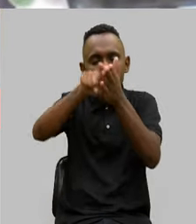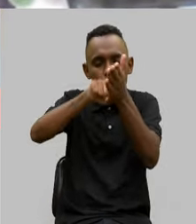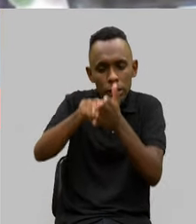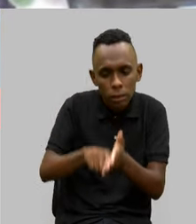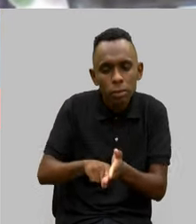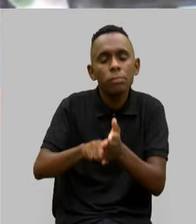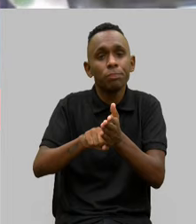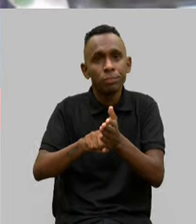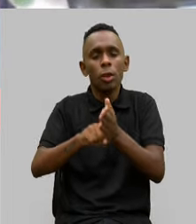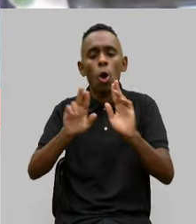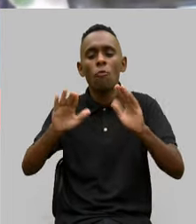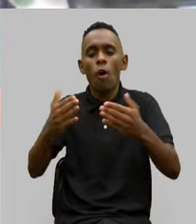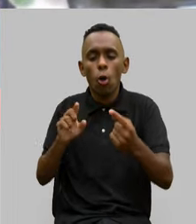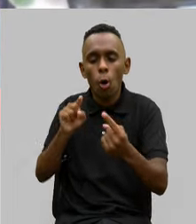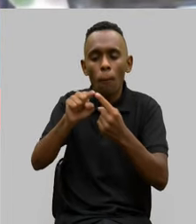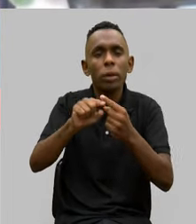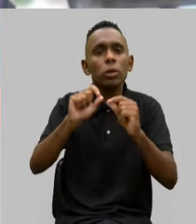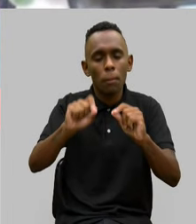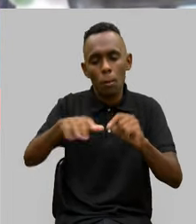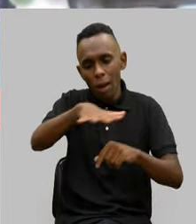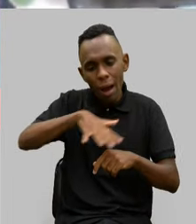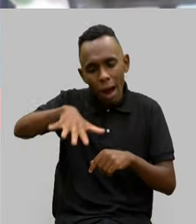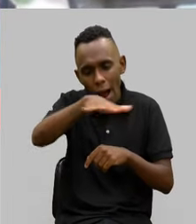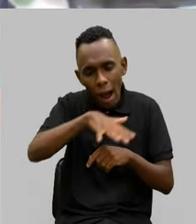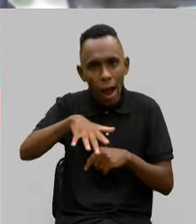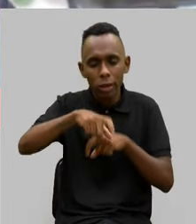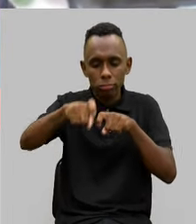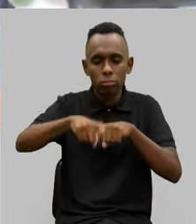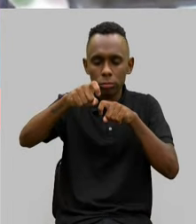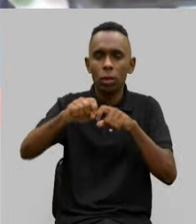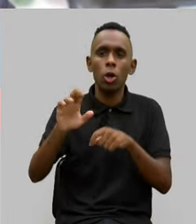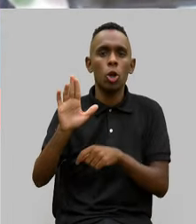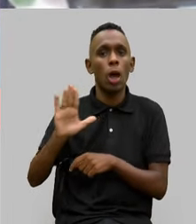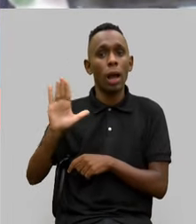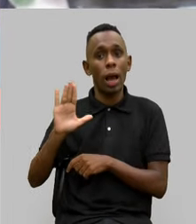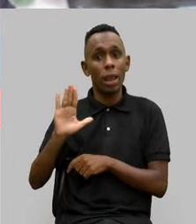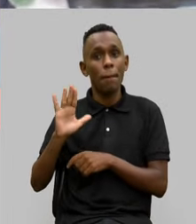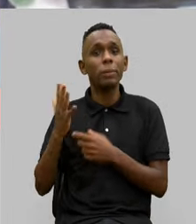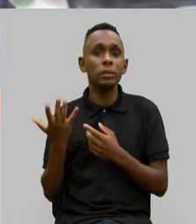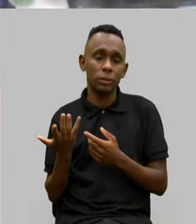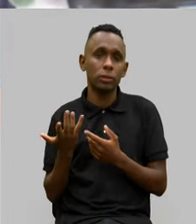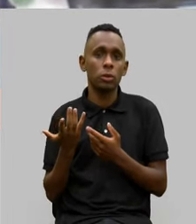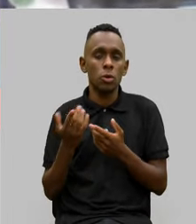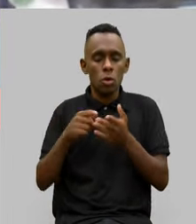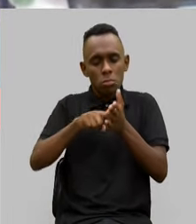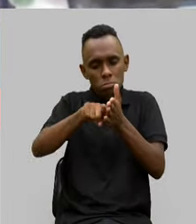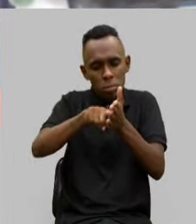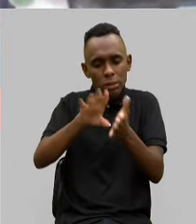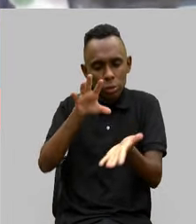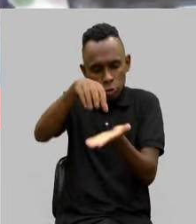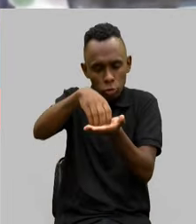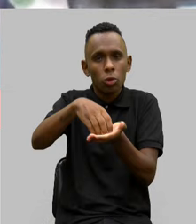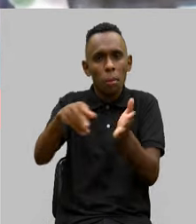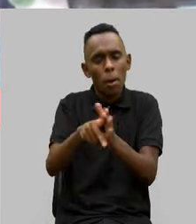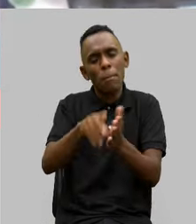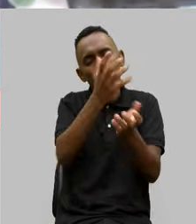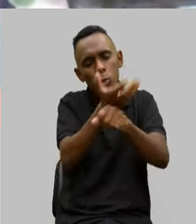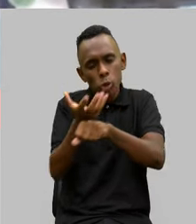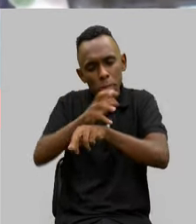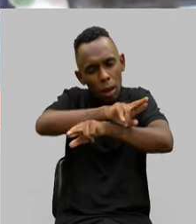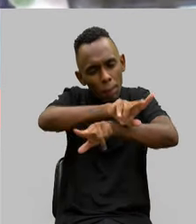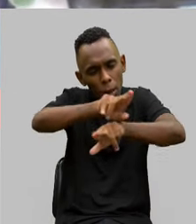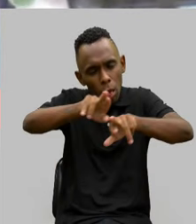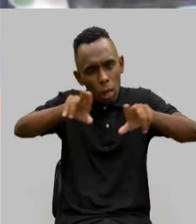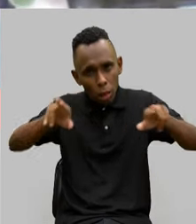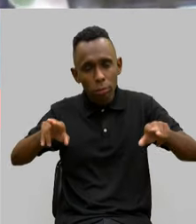né que visem o manejo agronômico da cultura da cannabis como Núcleo de Estudos multidisciplinar o cannabis